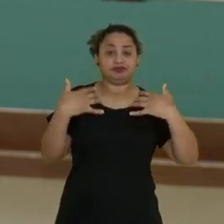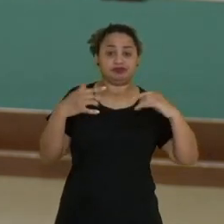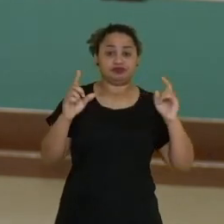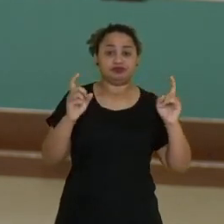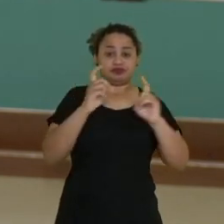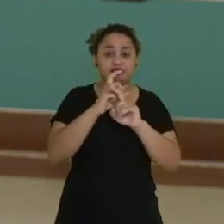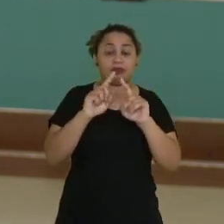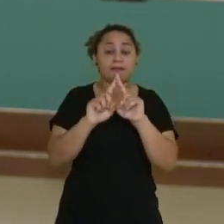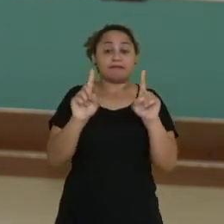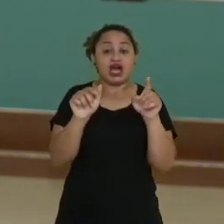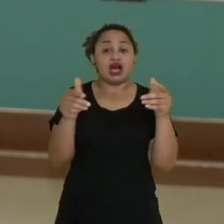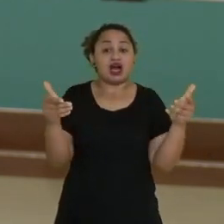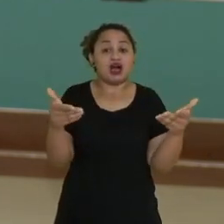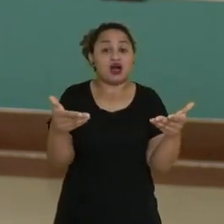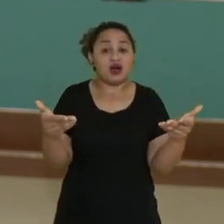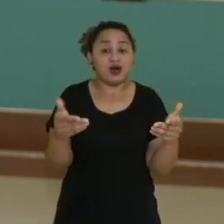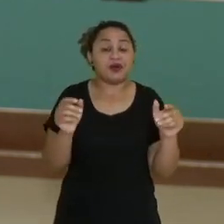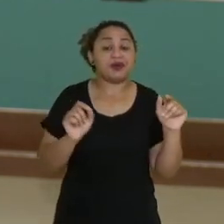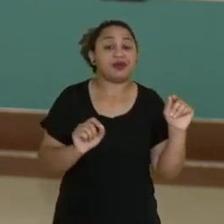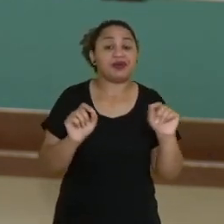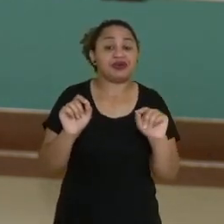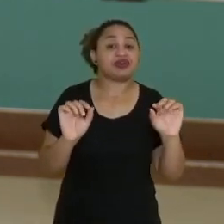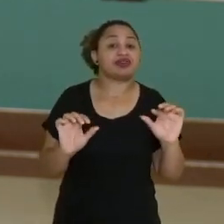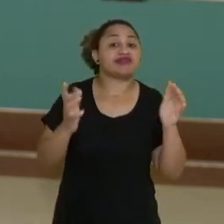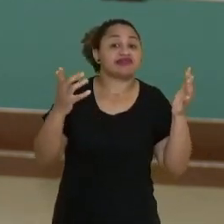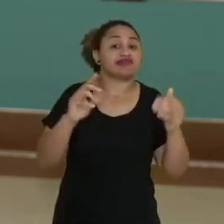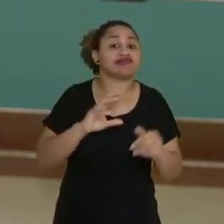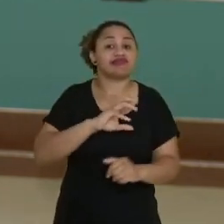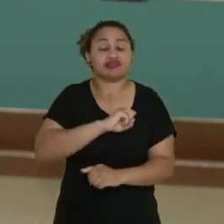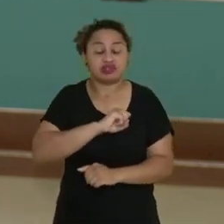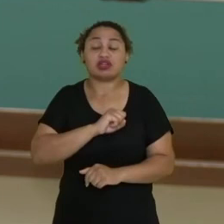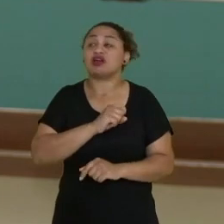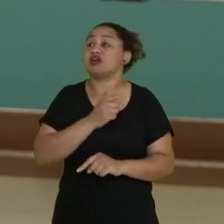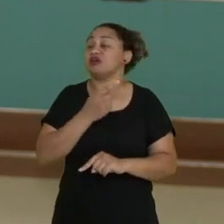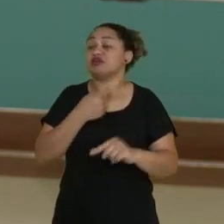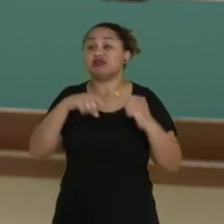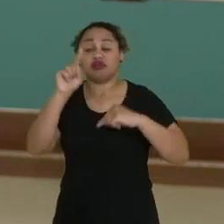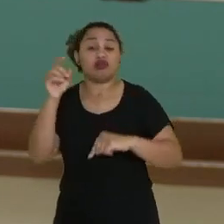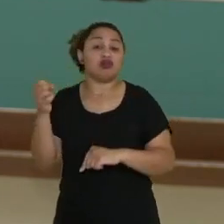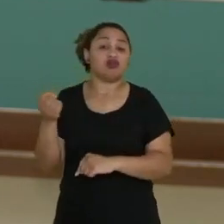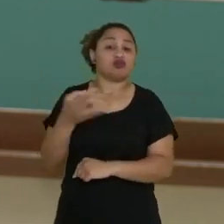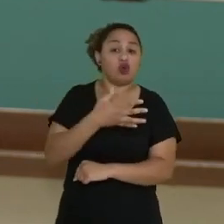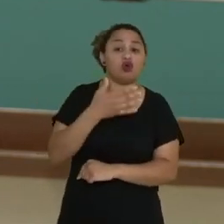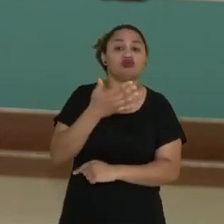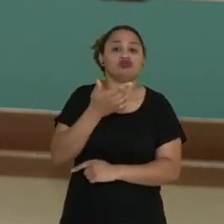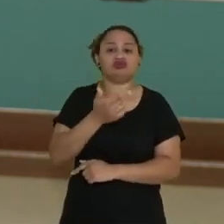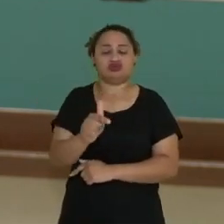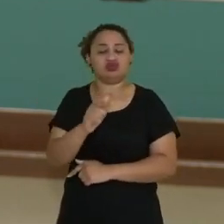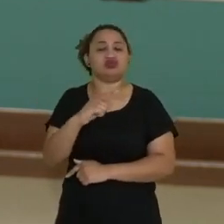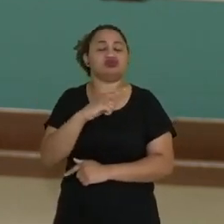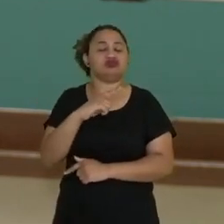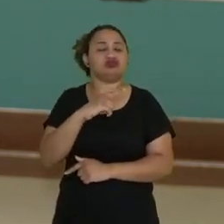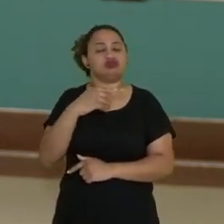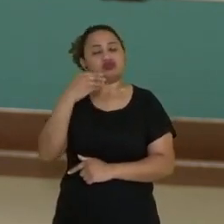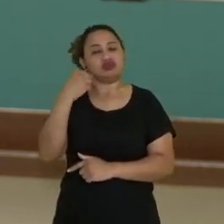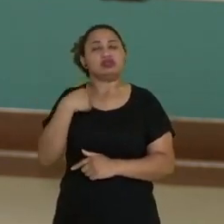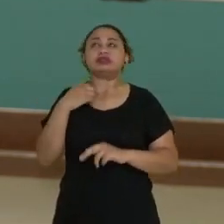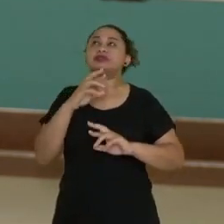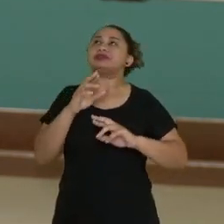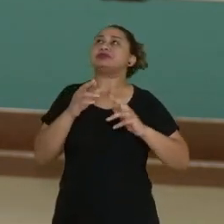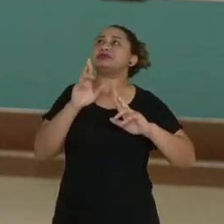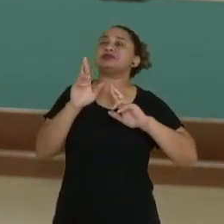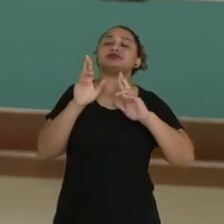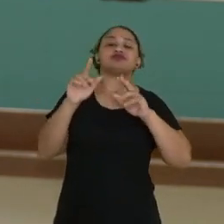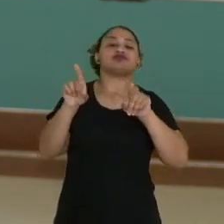Mas agora, olha o que aconteceu com esse amor gigantesco. Se revigora com grande expectativa e experiência. Então